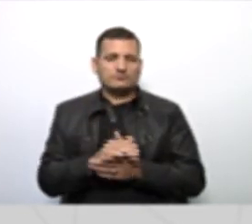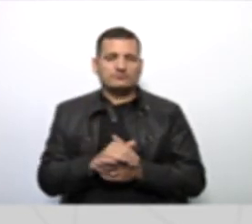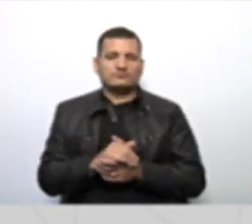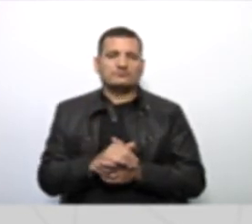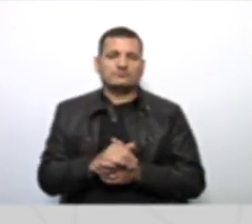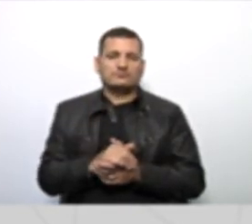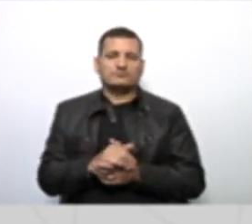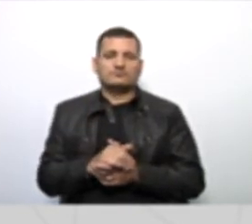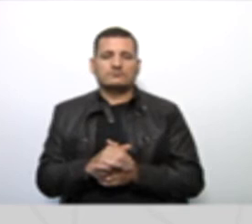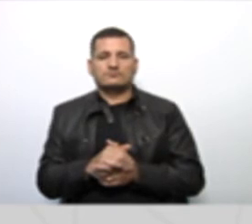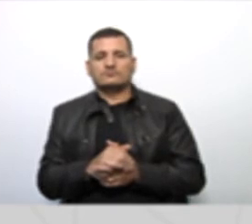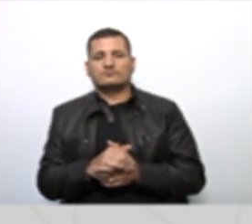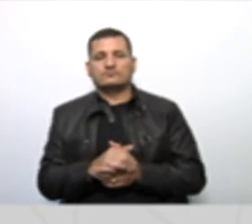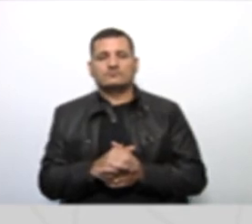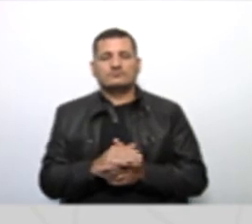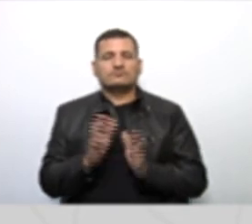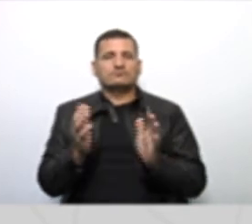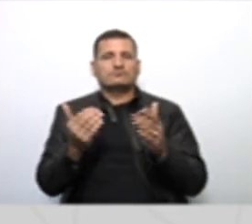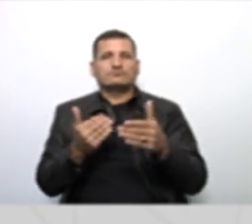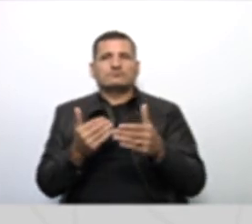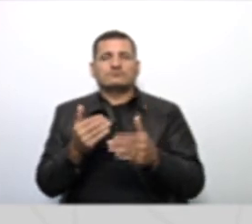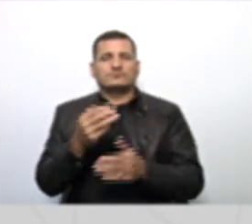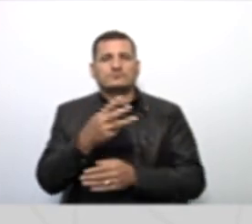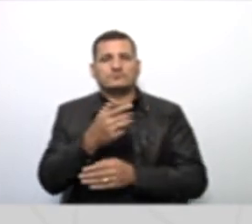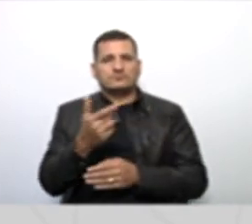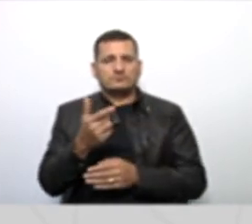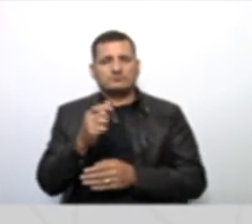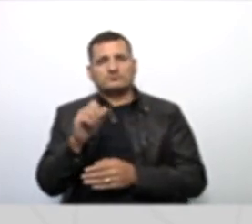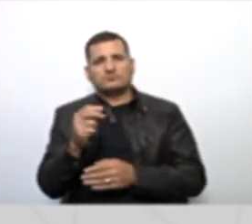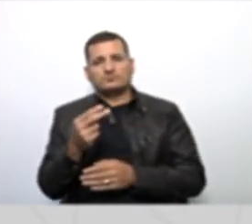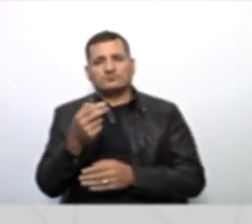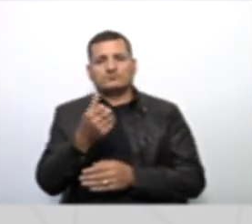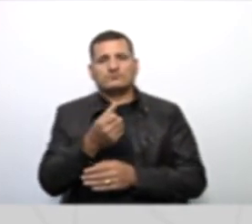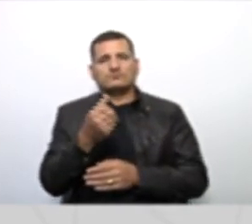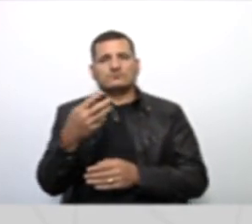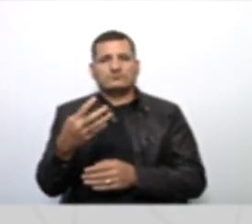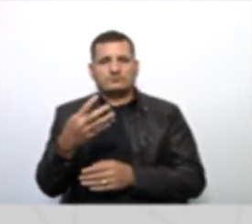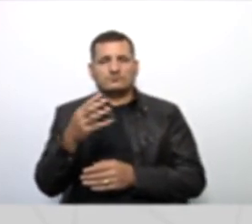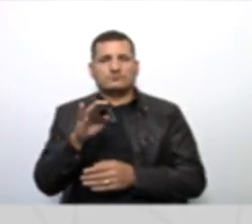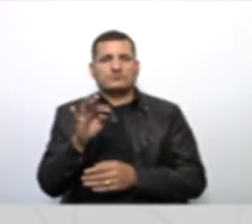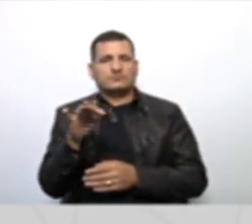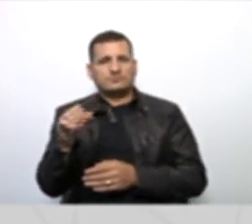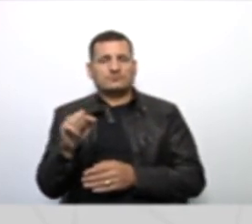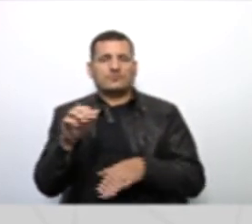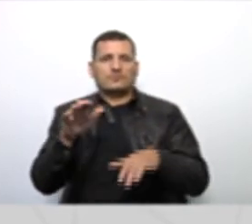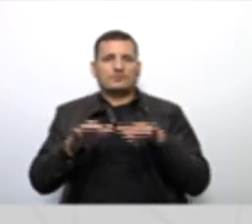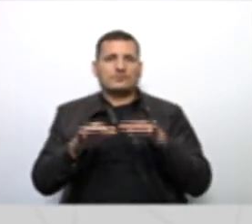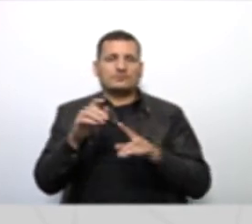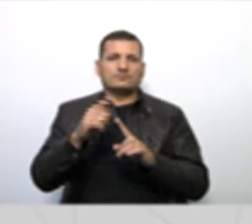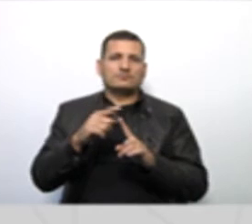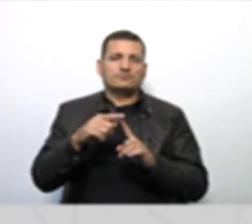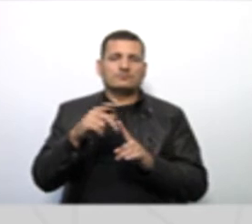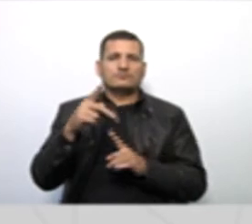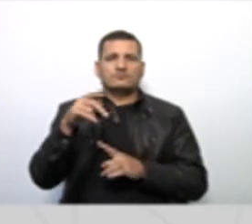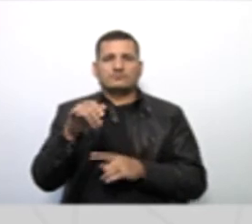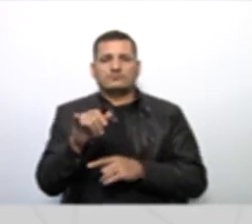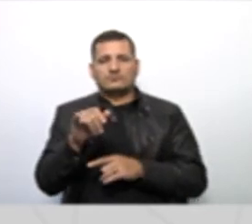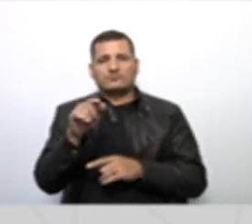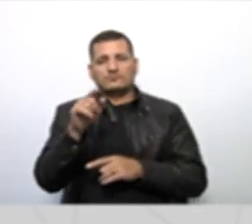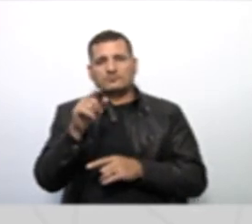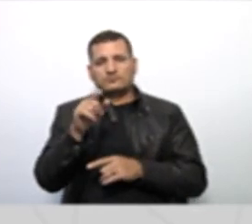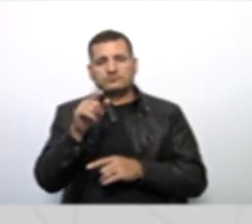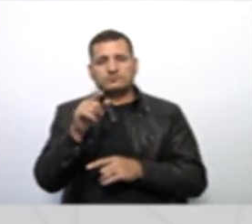o pacote terá de 32 ou 64 bits, dependendo da versão do Python com a qual você